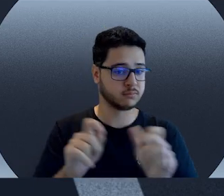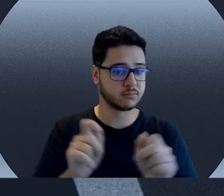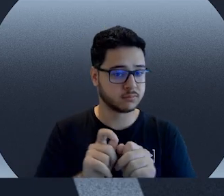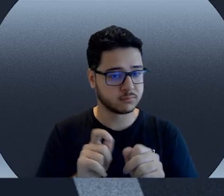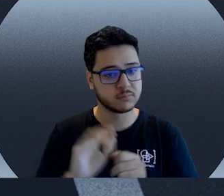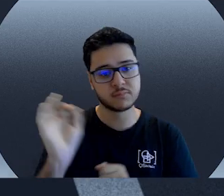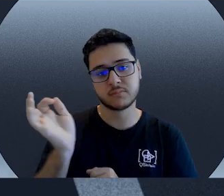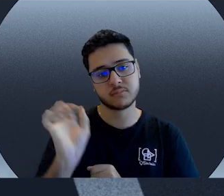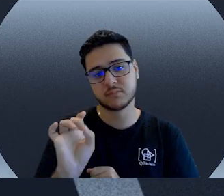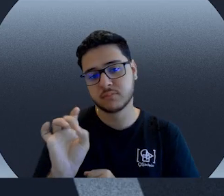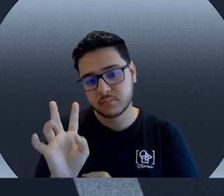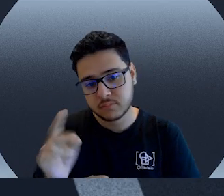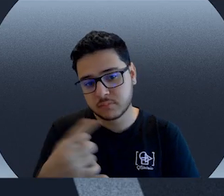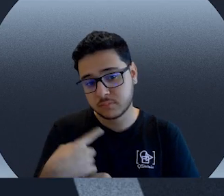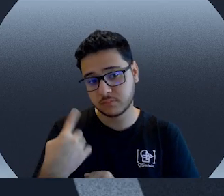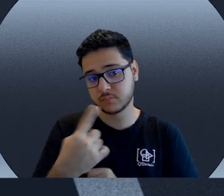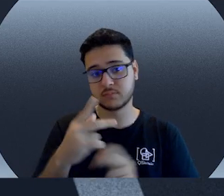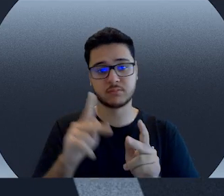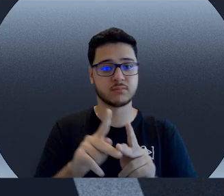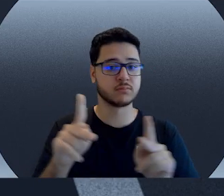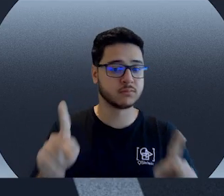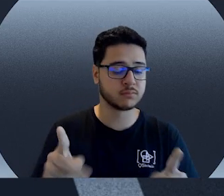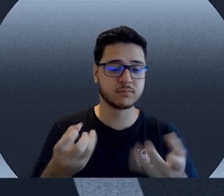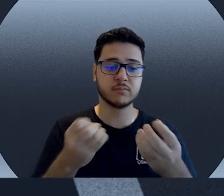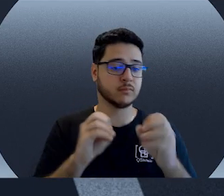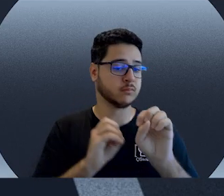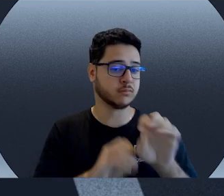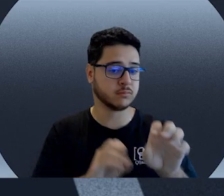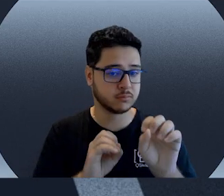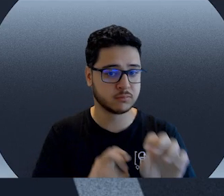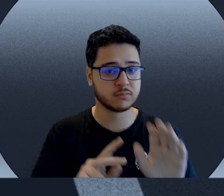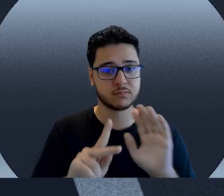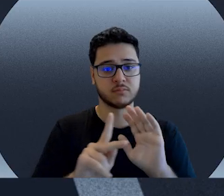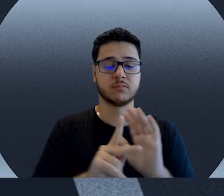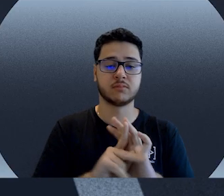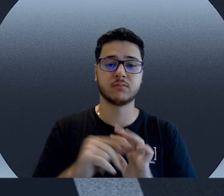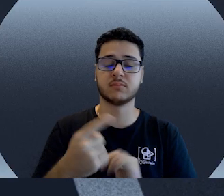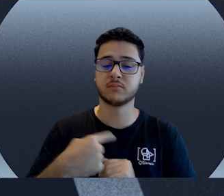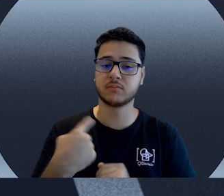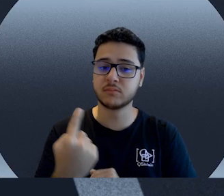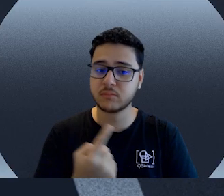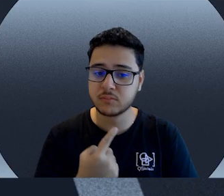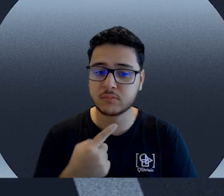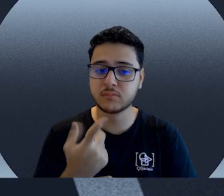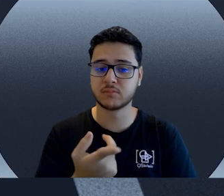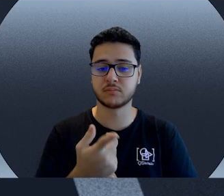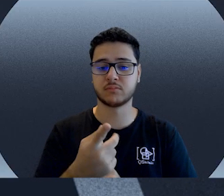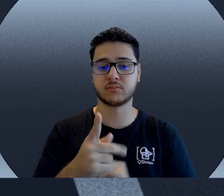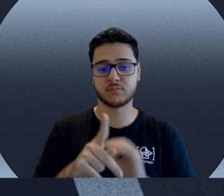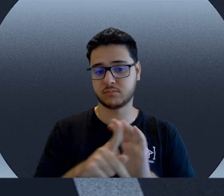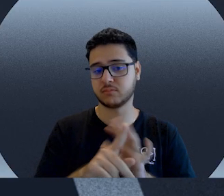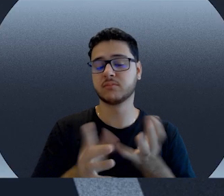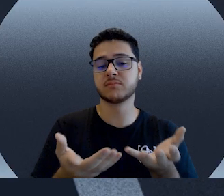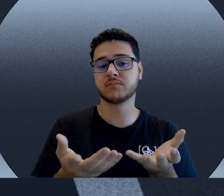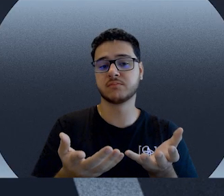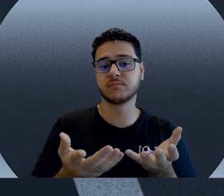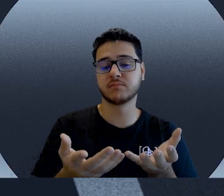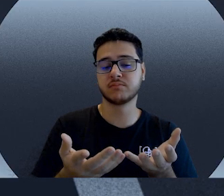não somente a gente, né, professores e educadores que estão nesse papel, né, estamos nesse papel de